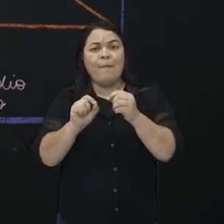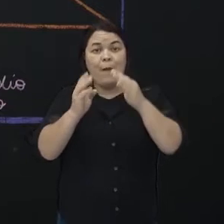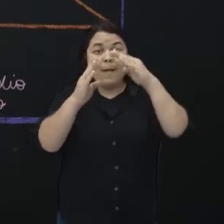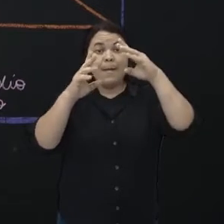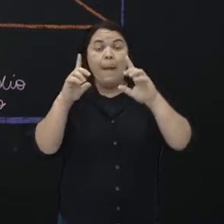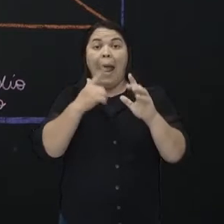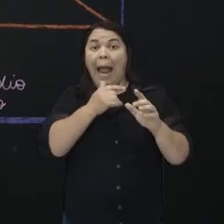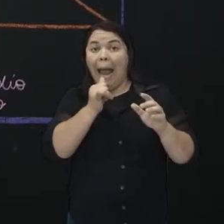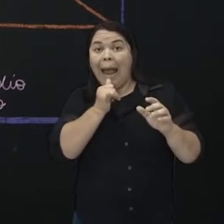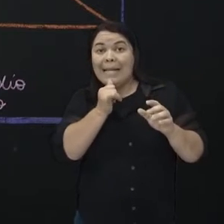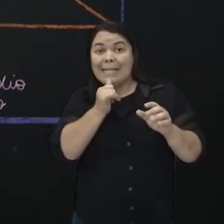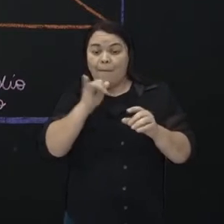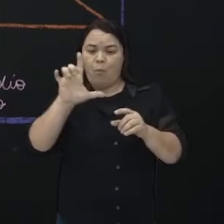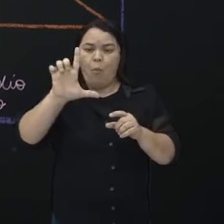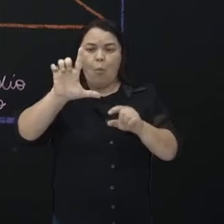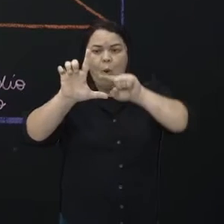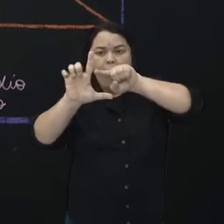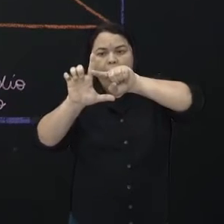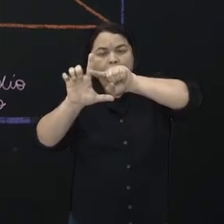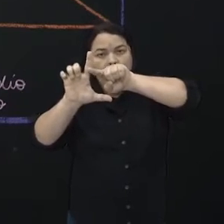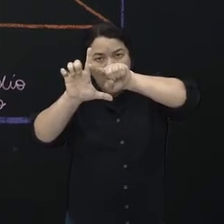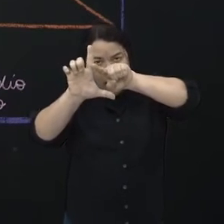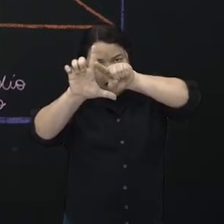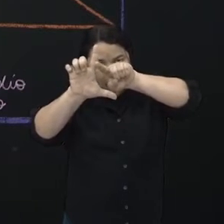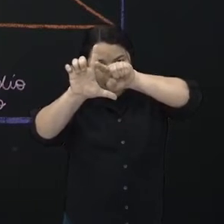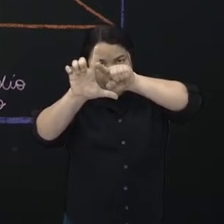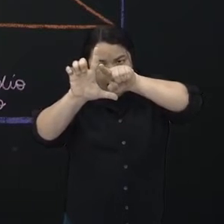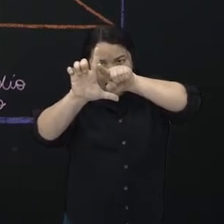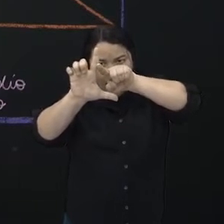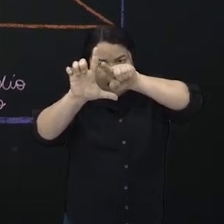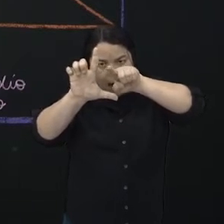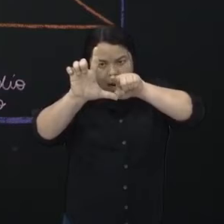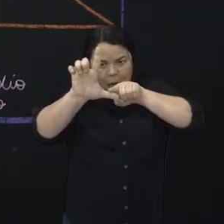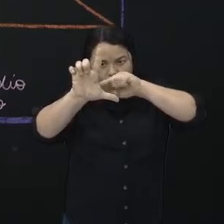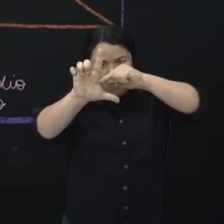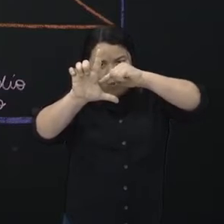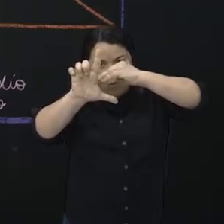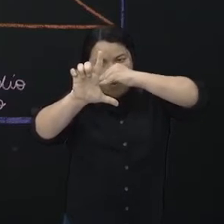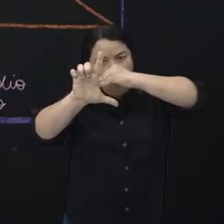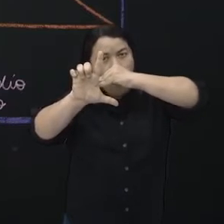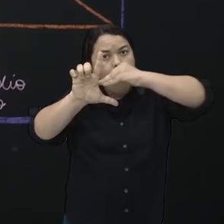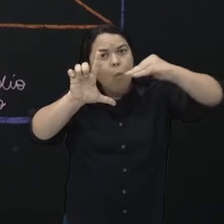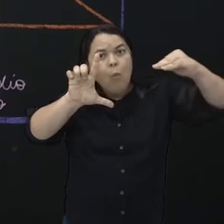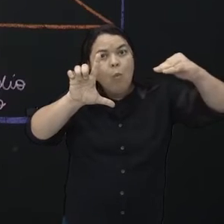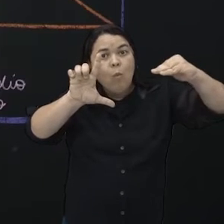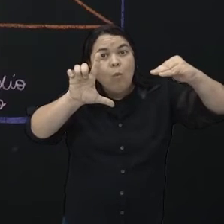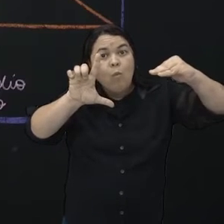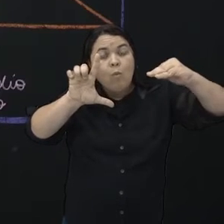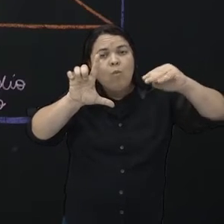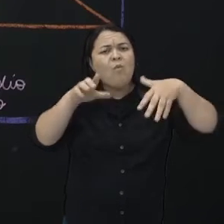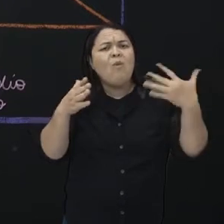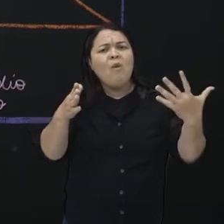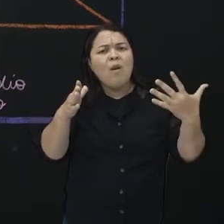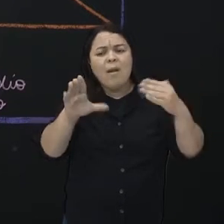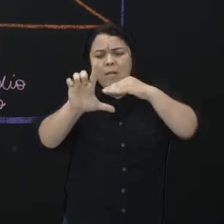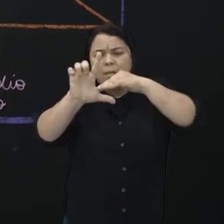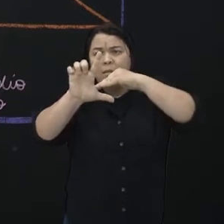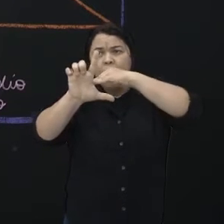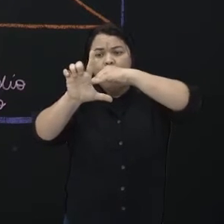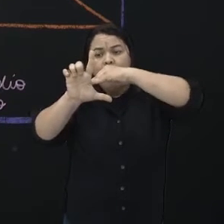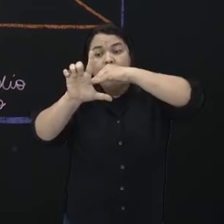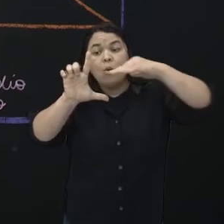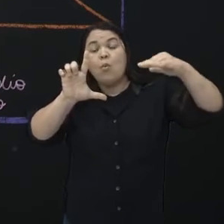verde aqui nesse caso. A seviana ela sai desse vértice e chega no lado oposto. Mas, importante, a bissetriz